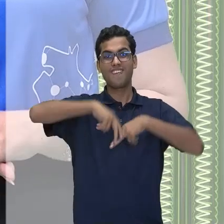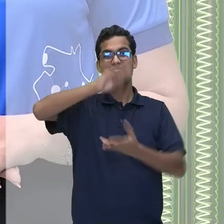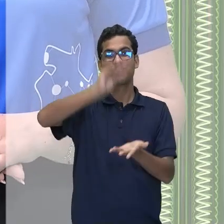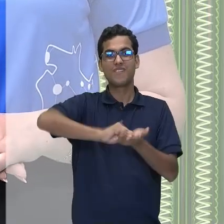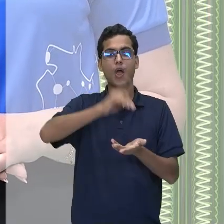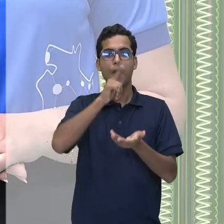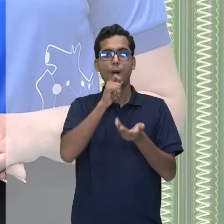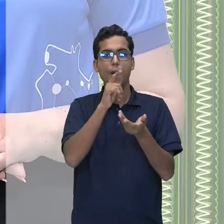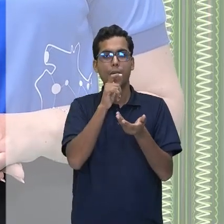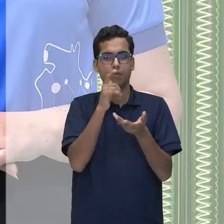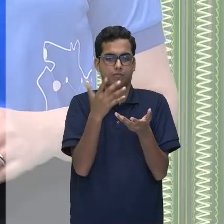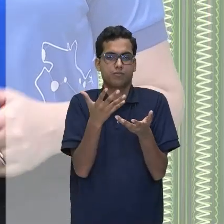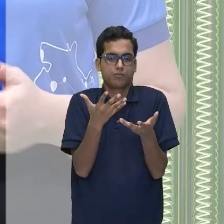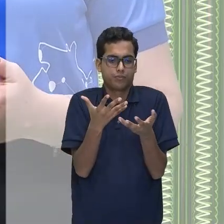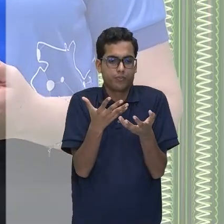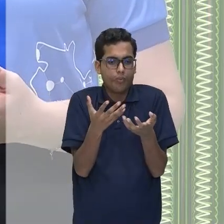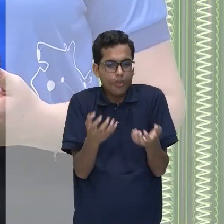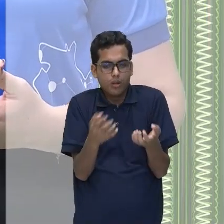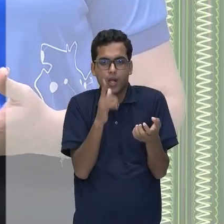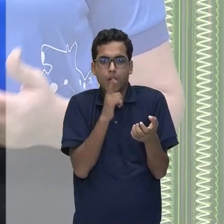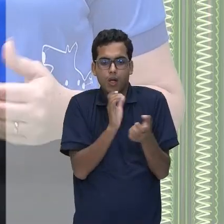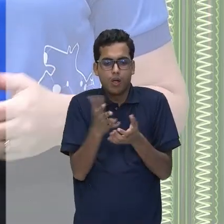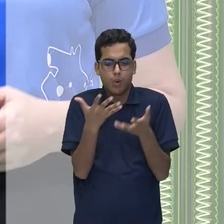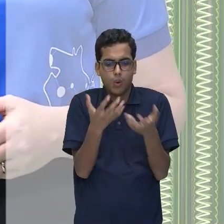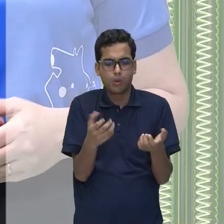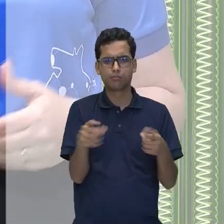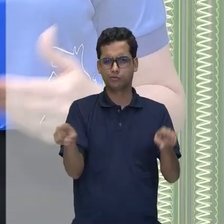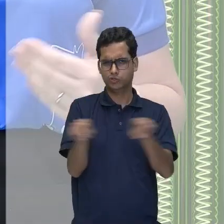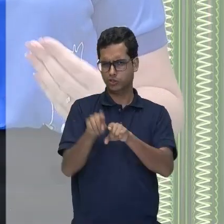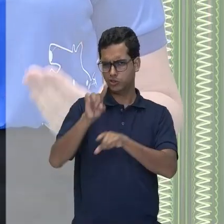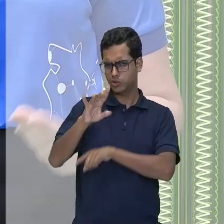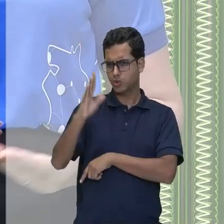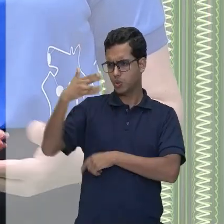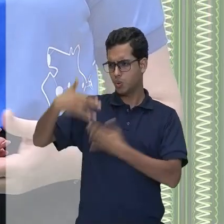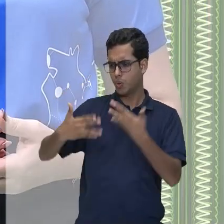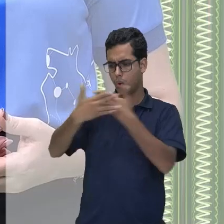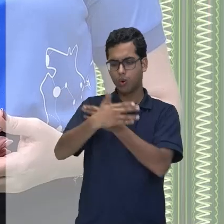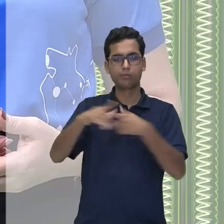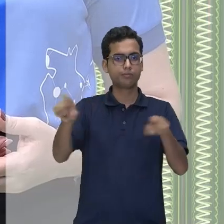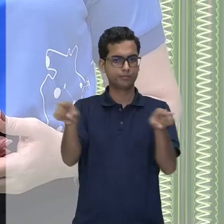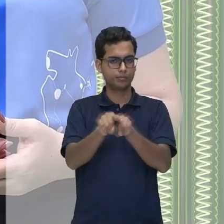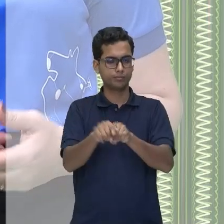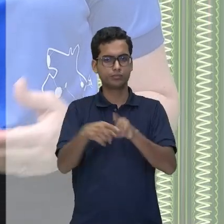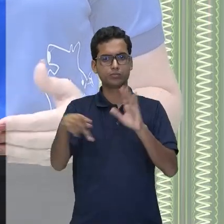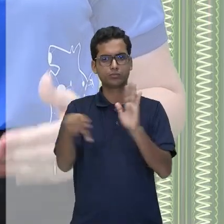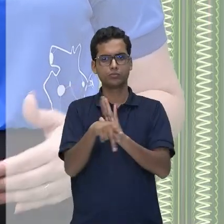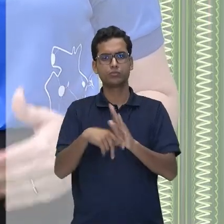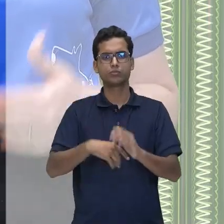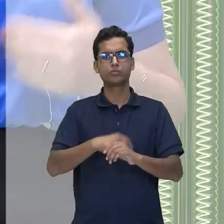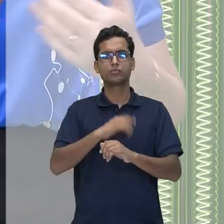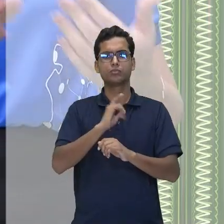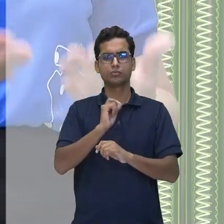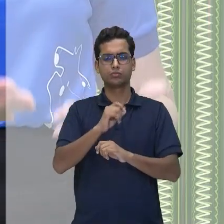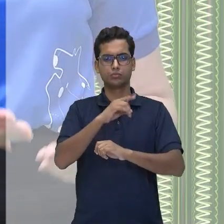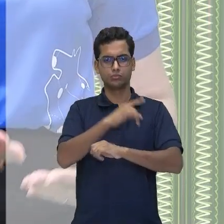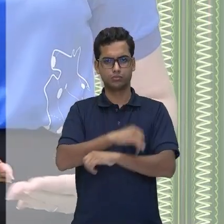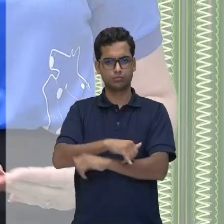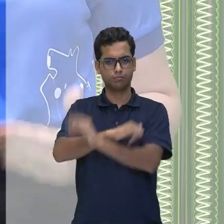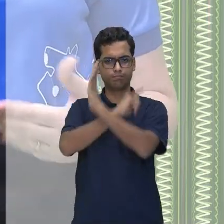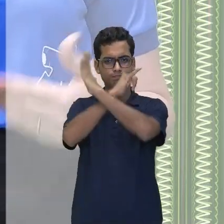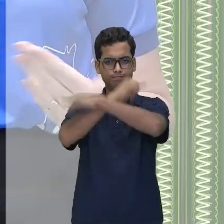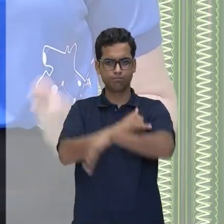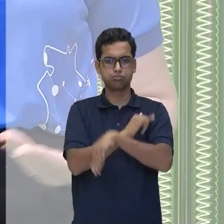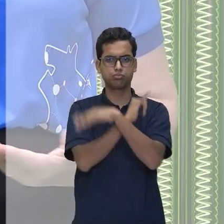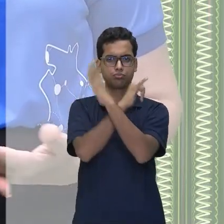do oxigênio nessa água. E não foram só os botos, né, peixes-bois também foram afetados, fora os peixes, né,